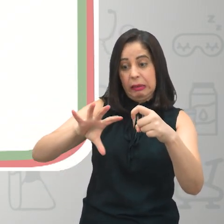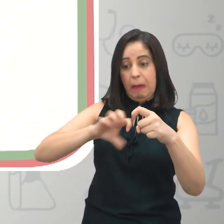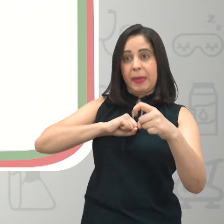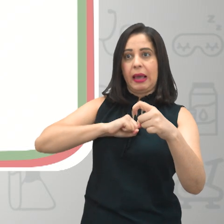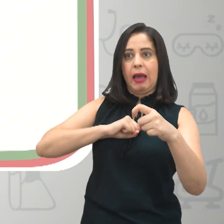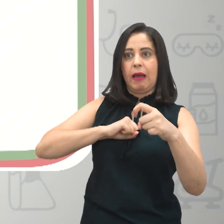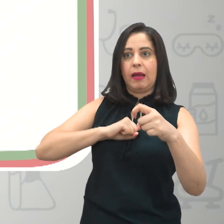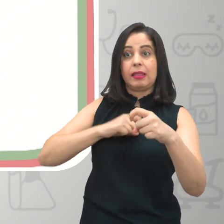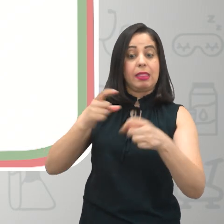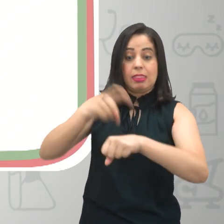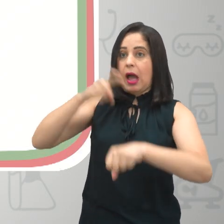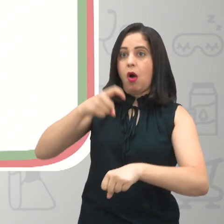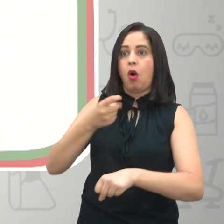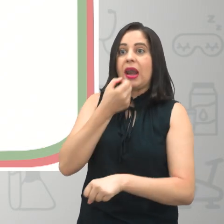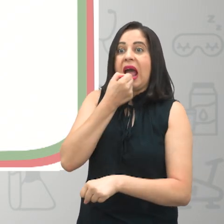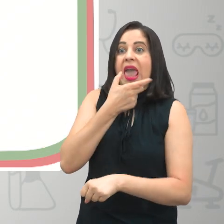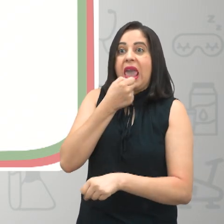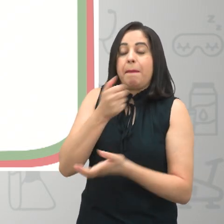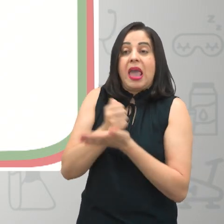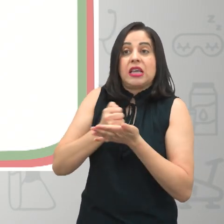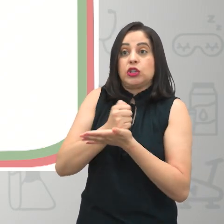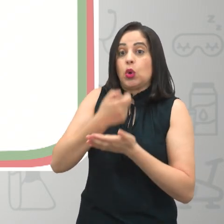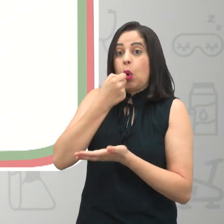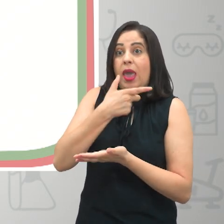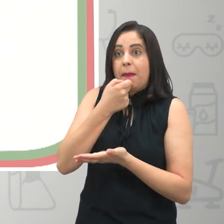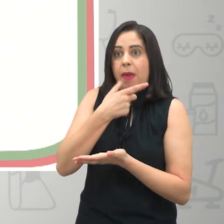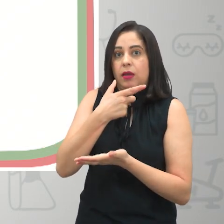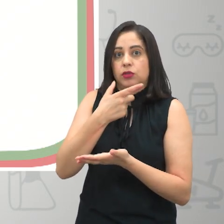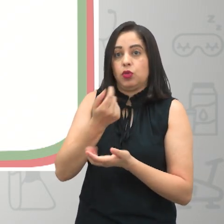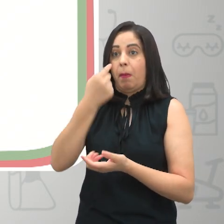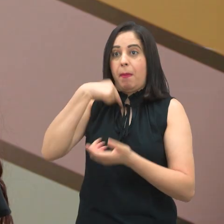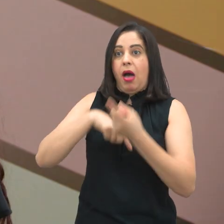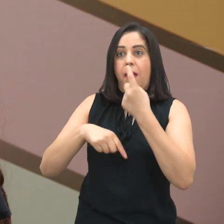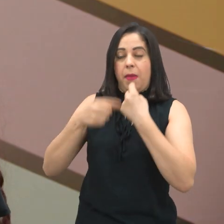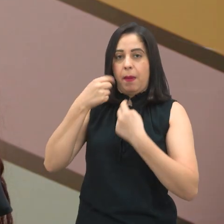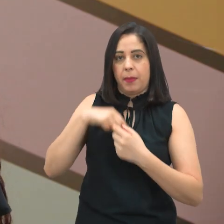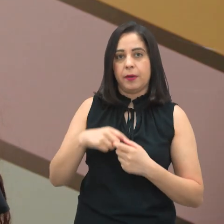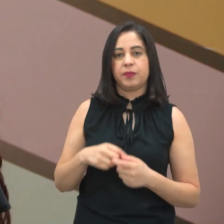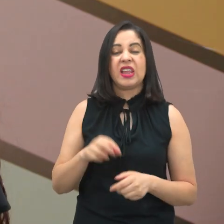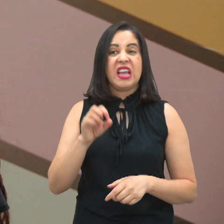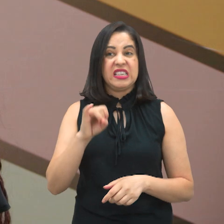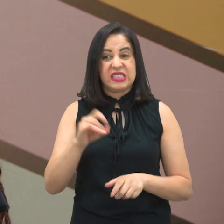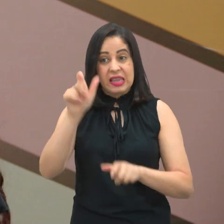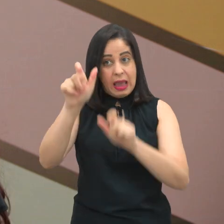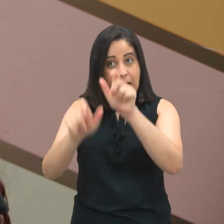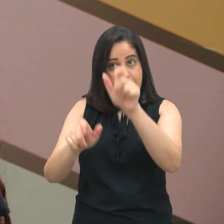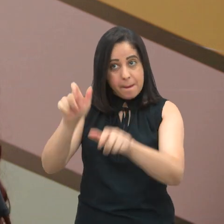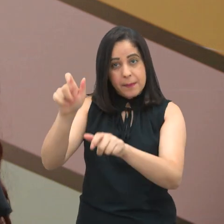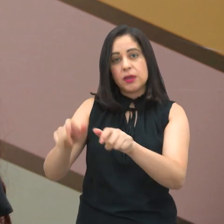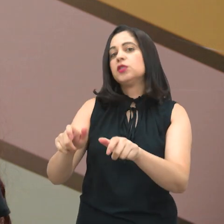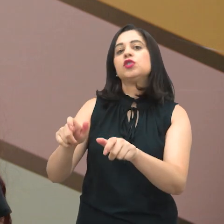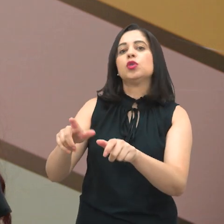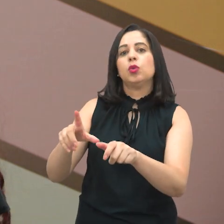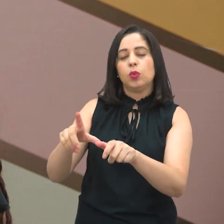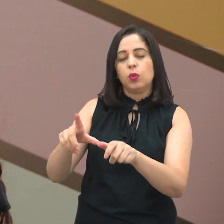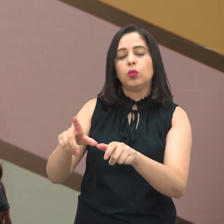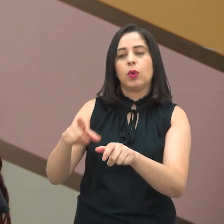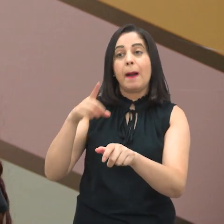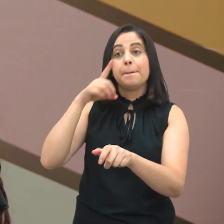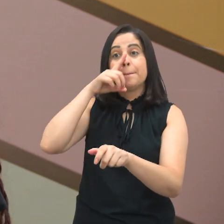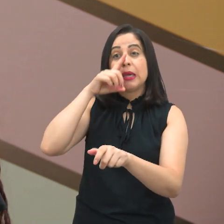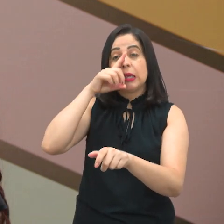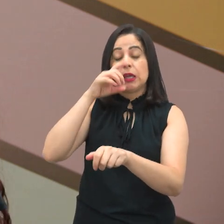prevenir, fazer a profilaxia pré-exposição, quer dizer, quem se entende com risco de ter infecção, tomar